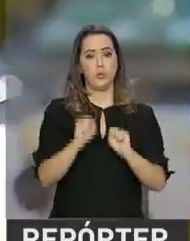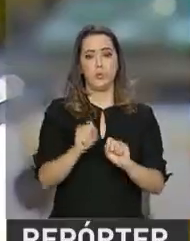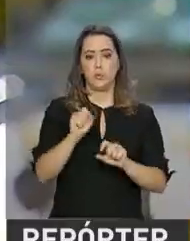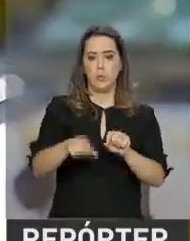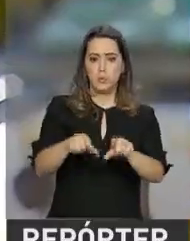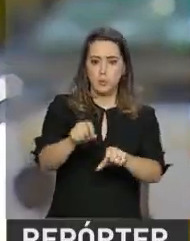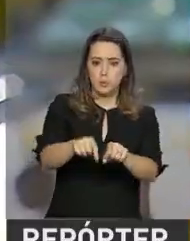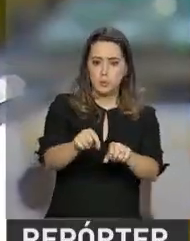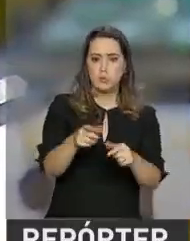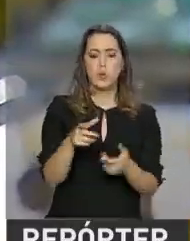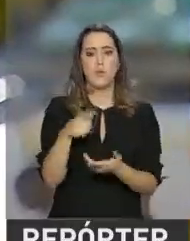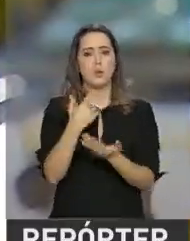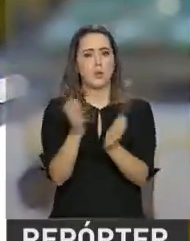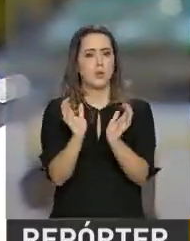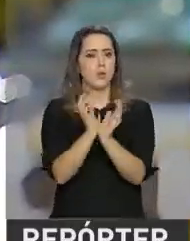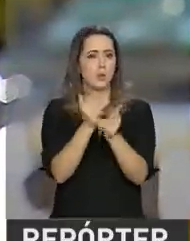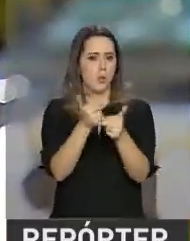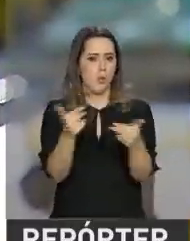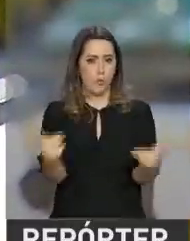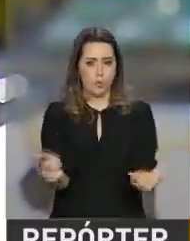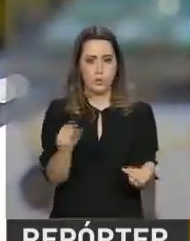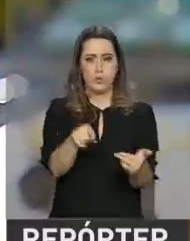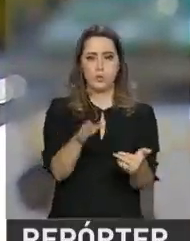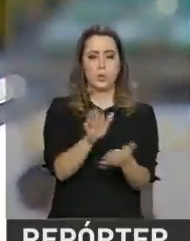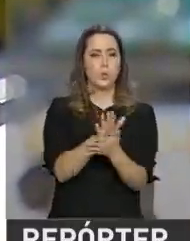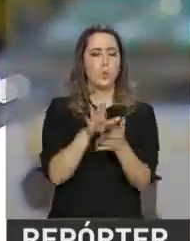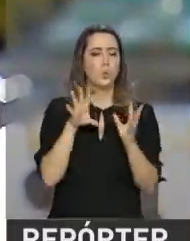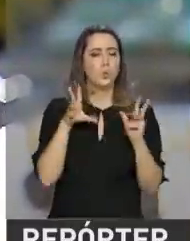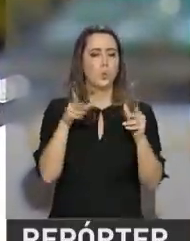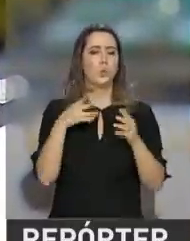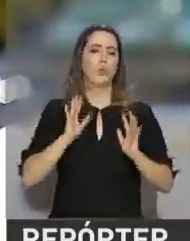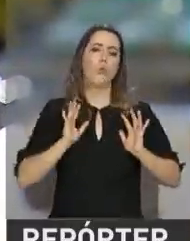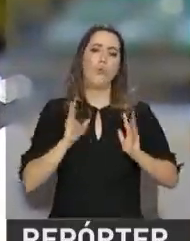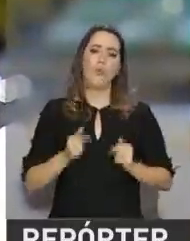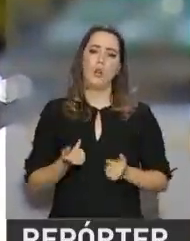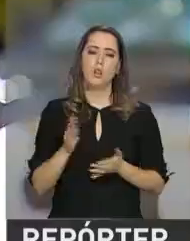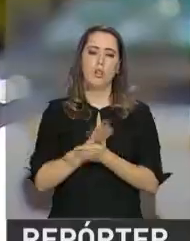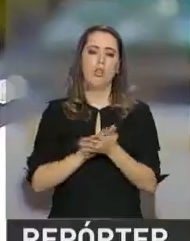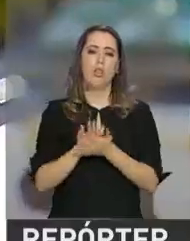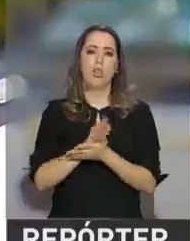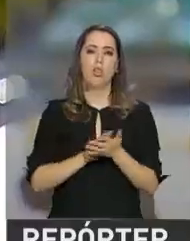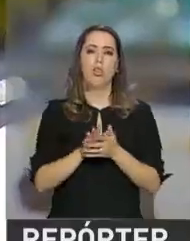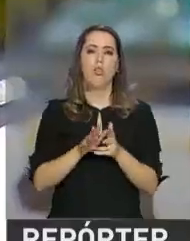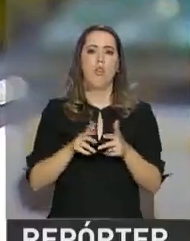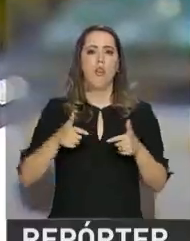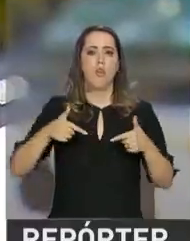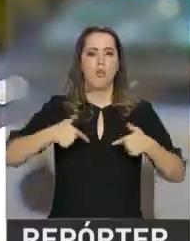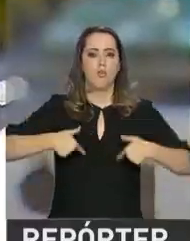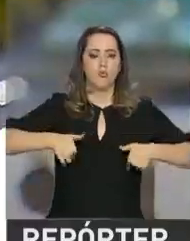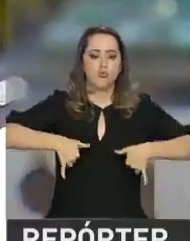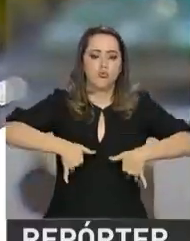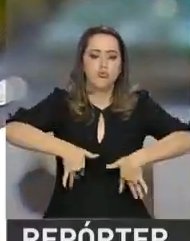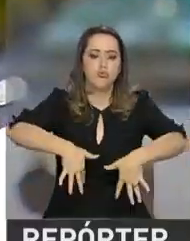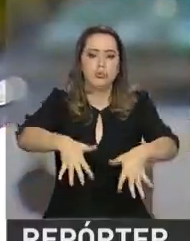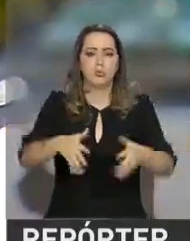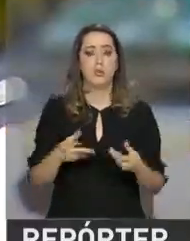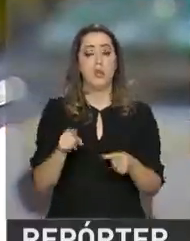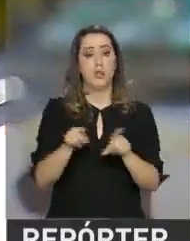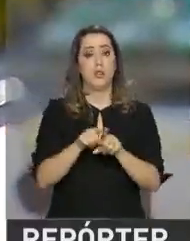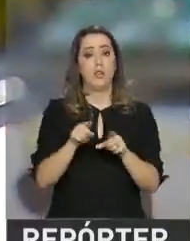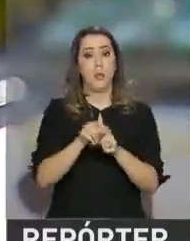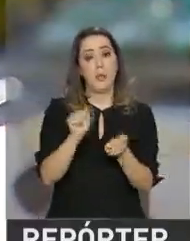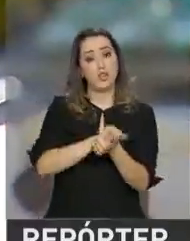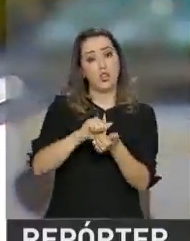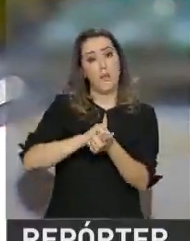ter alface tomate tudo orgânico sem agrotóxico a gente tem esse time amanhã a gente reaproveitar a água da máquina de lavar